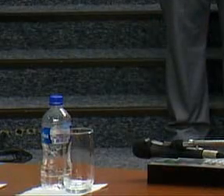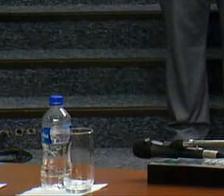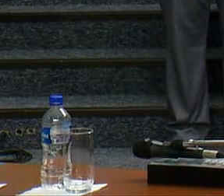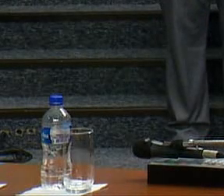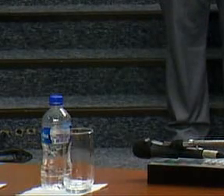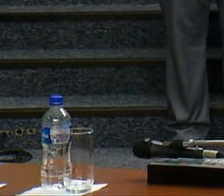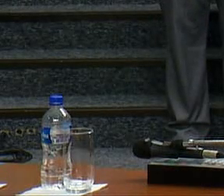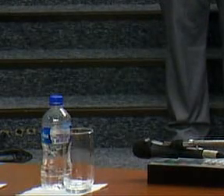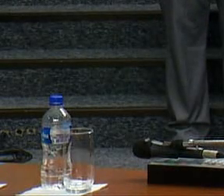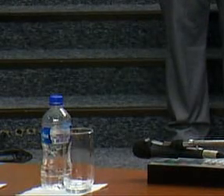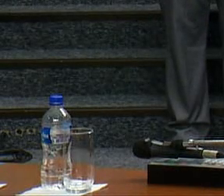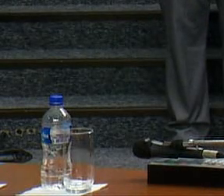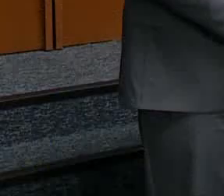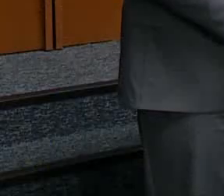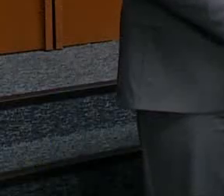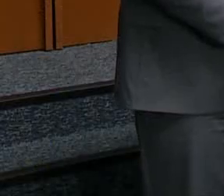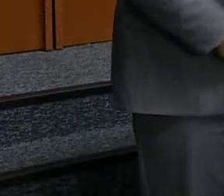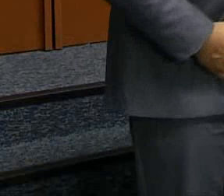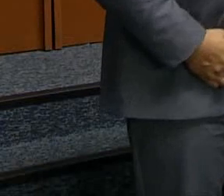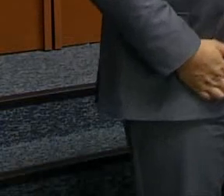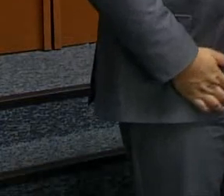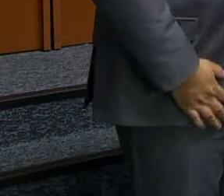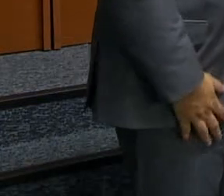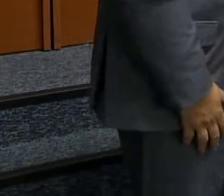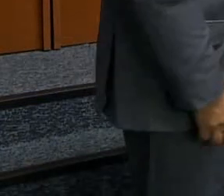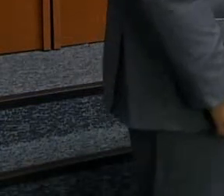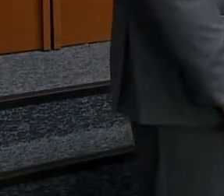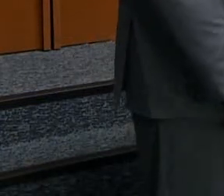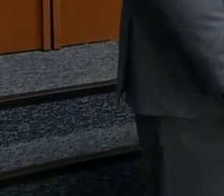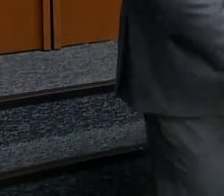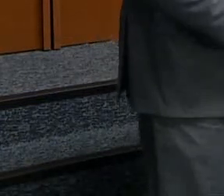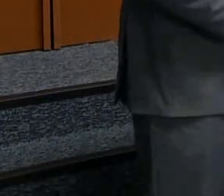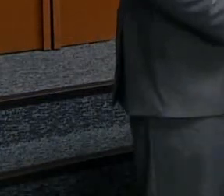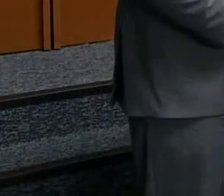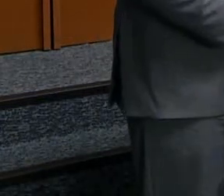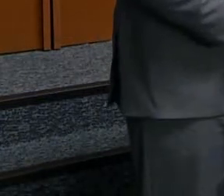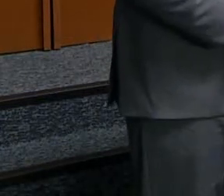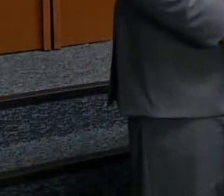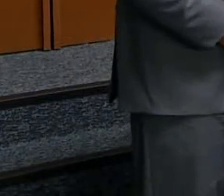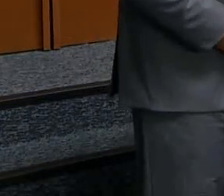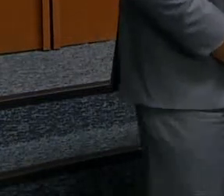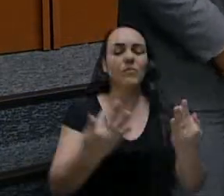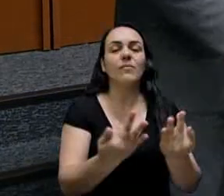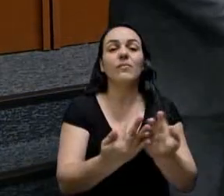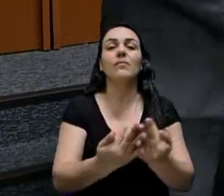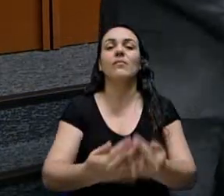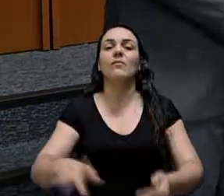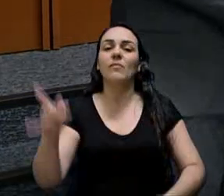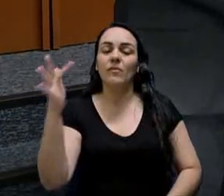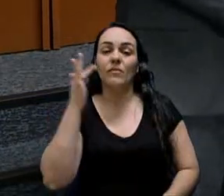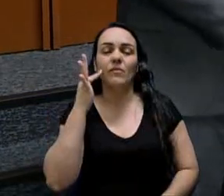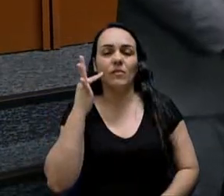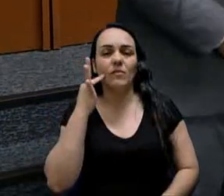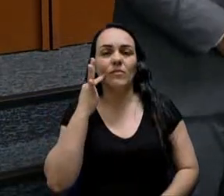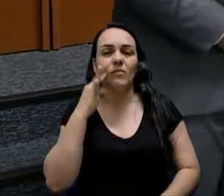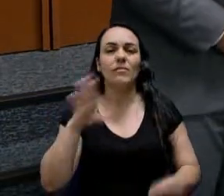Neste momento, eu vou pedir para que a mesa principal também desça, junto com os familiares, o presidente Fernando Dini e